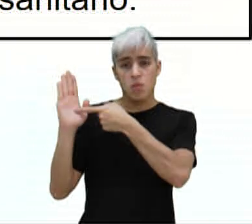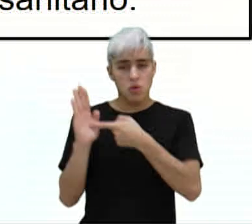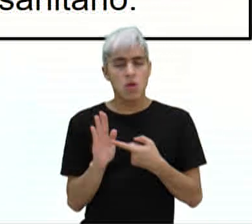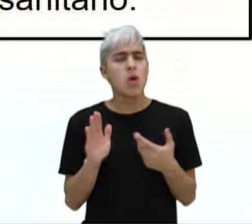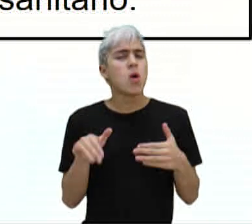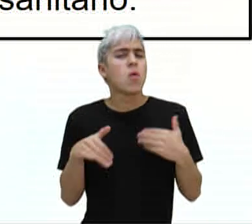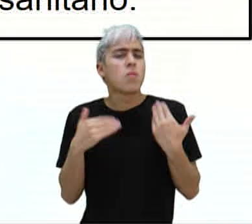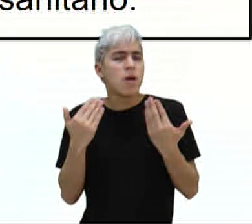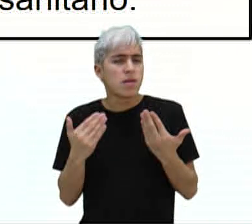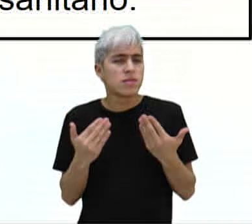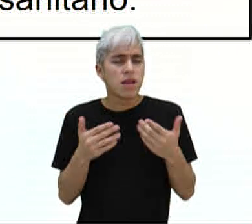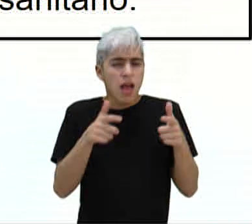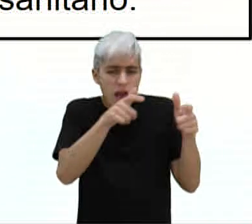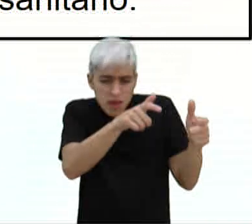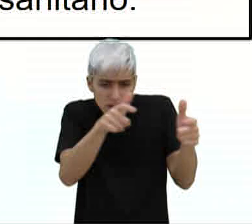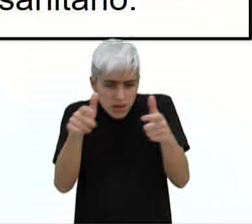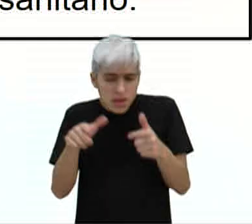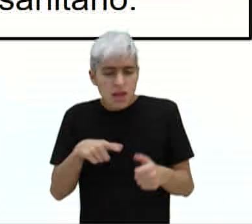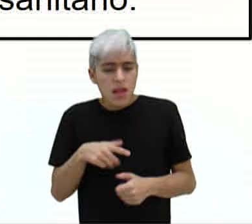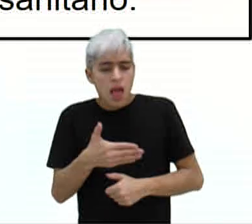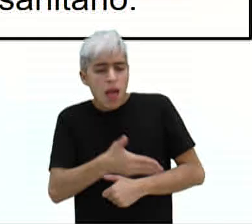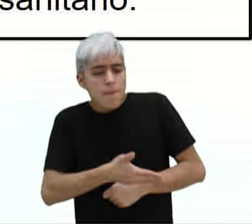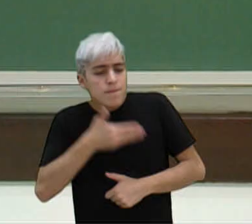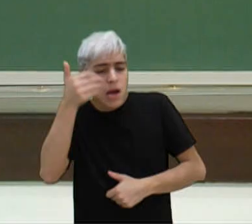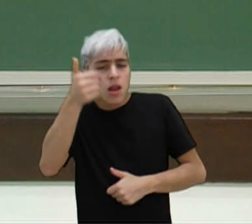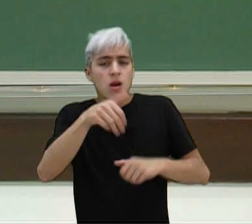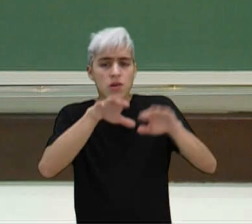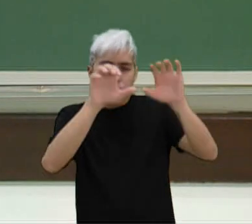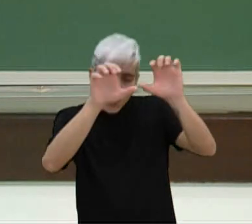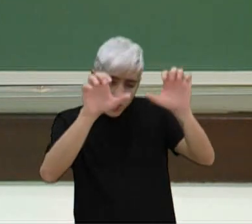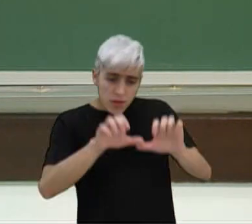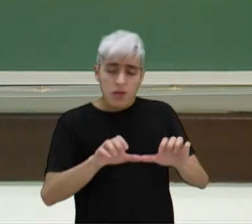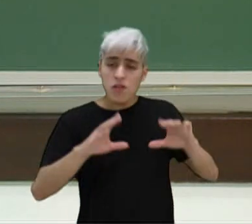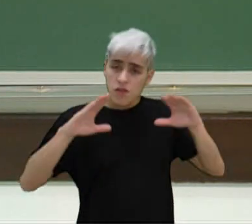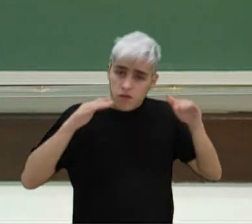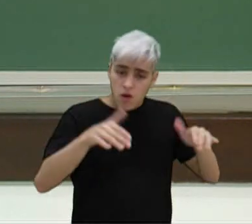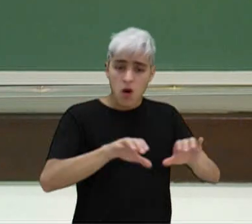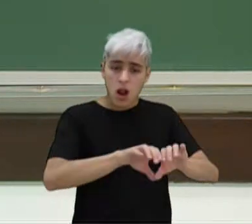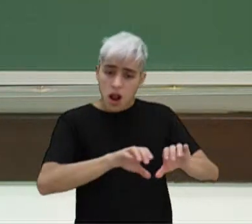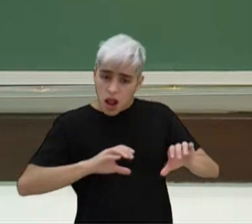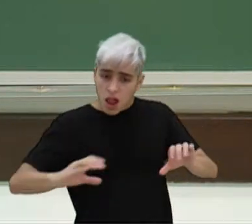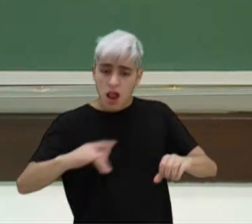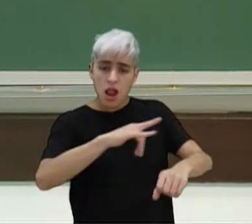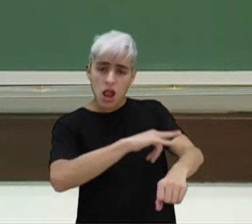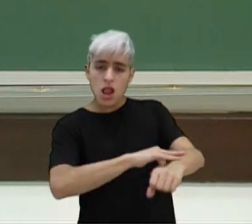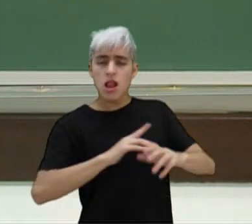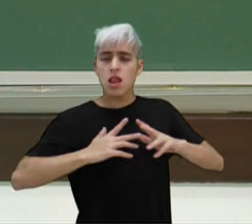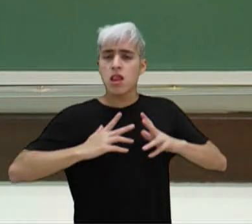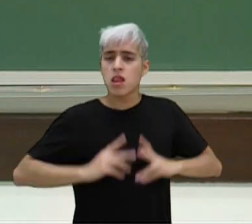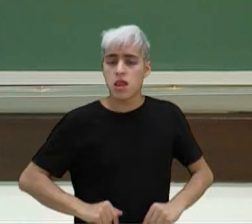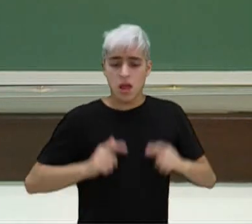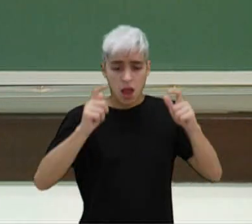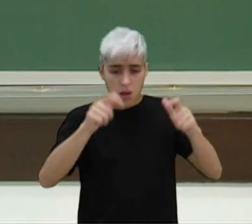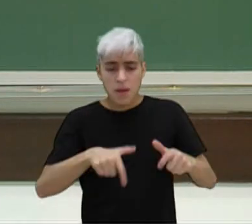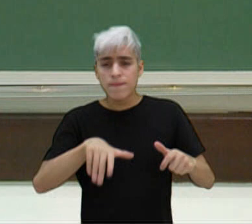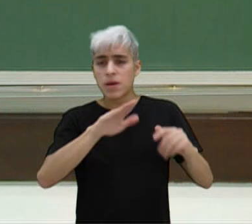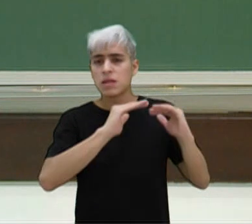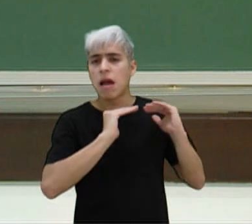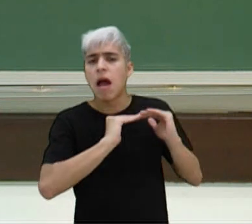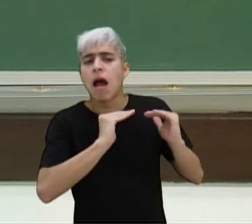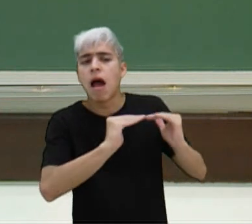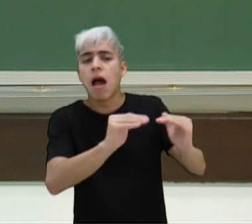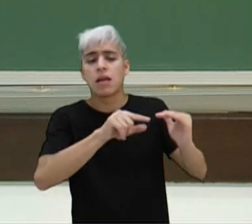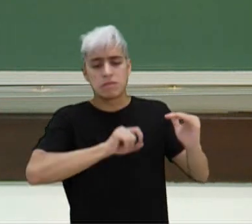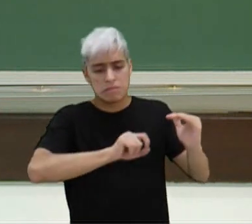quais são as regiões que têm a melhor infraestrutura para o tratamento de esgoto, né? Onde tem o maior número de casas